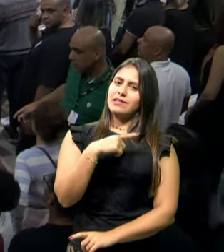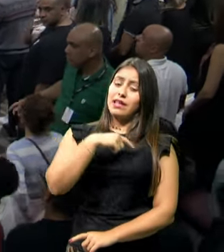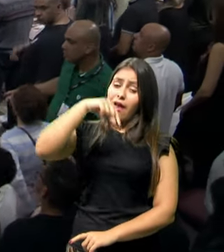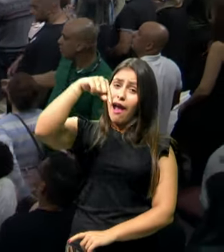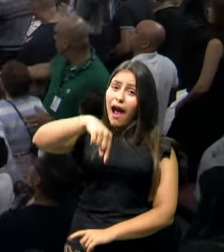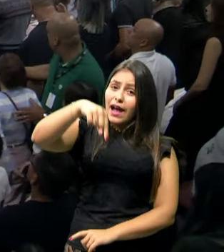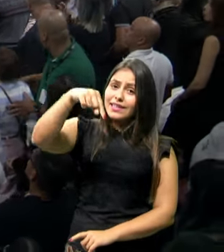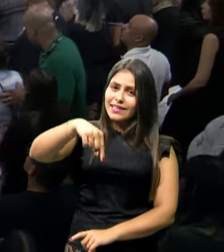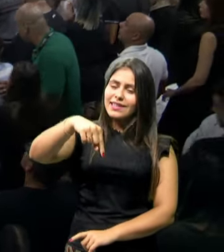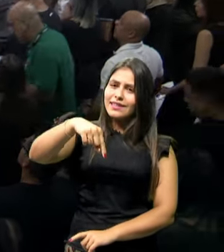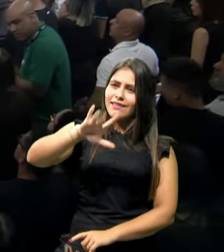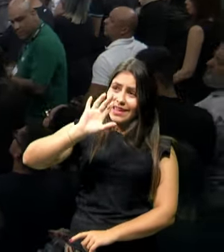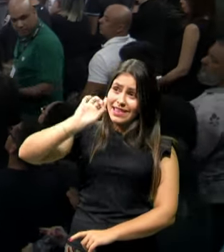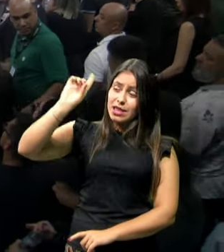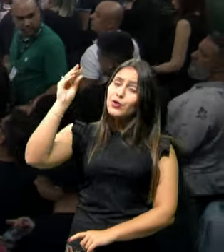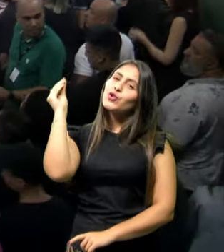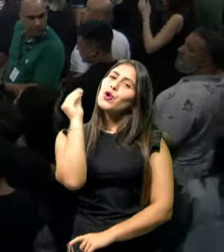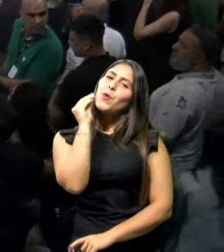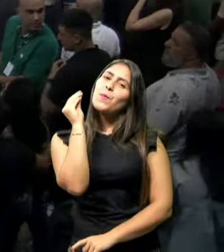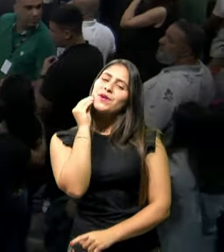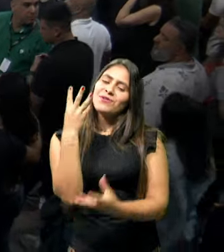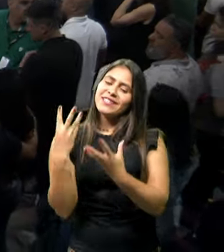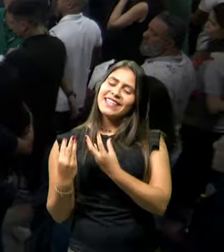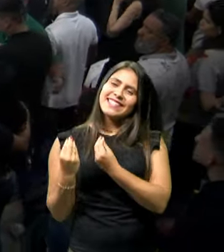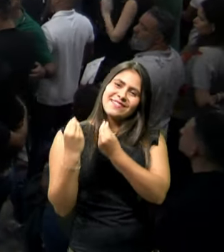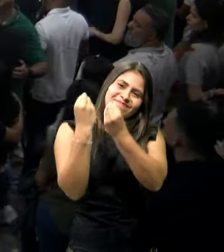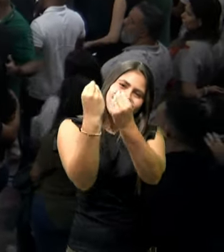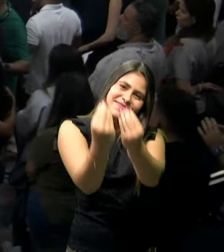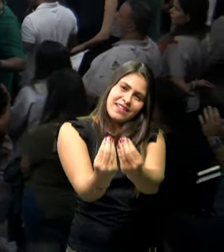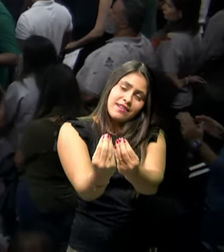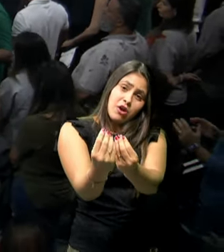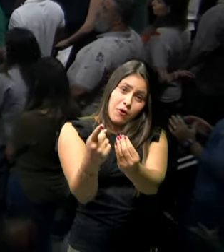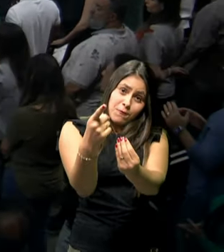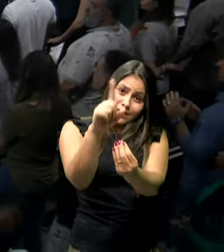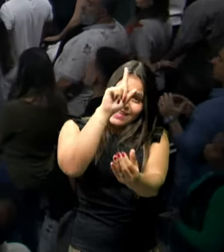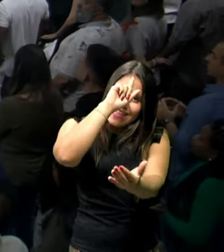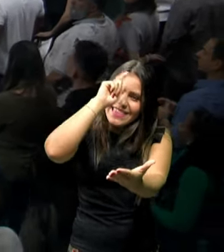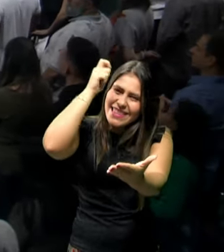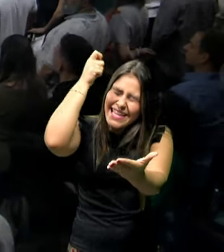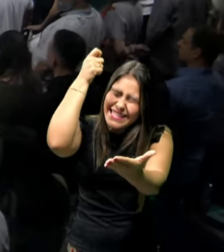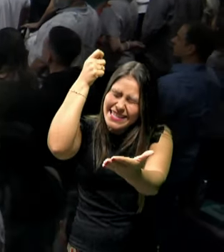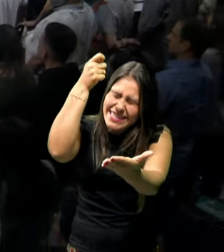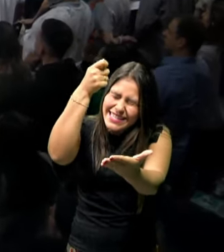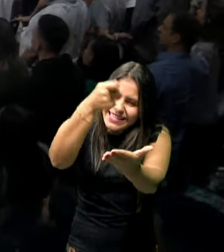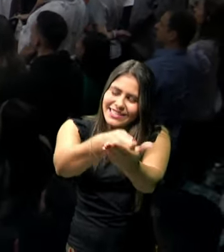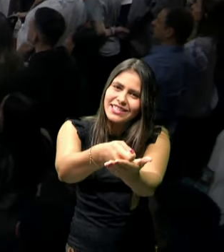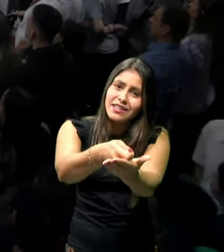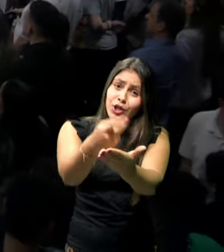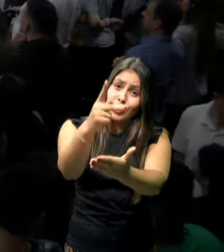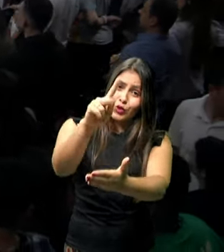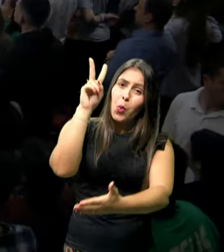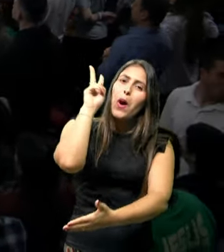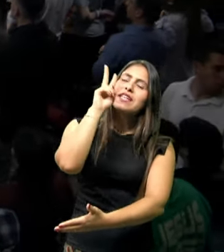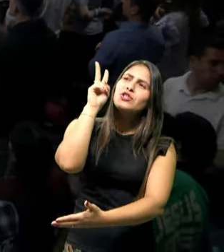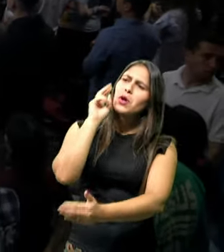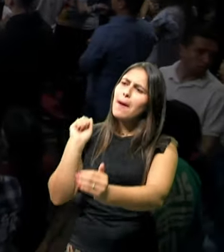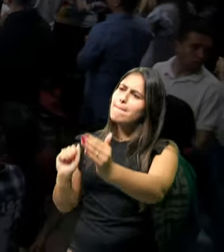lugar, Deus está te dando uma oportunidade para você tomar uma decisão, romper a tua